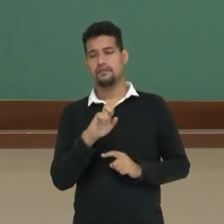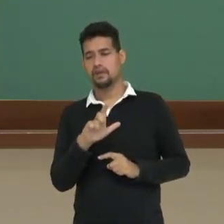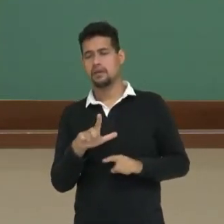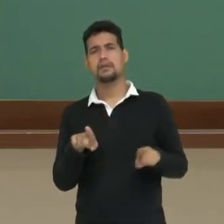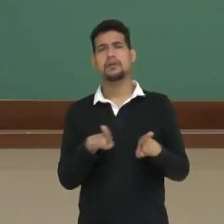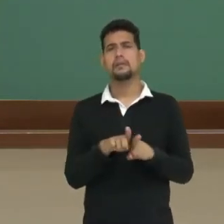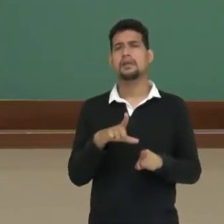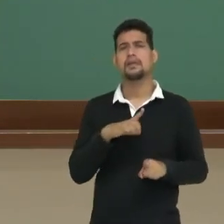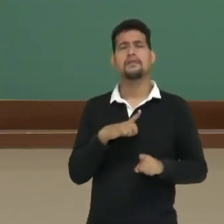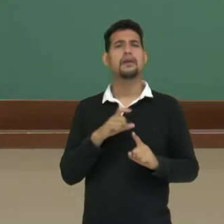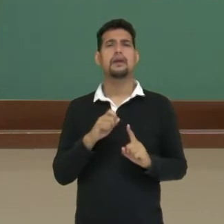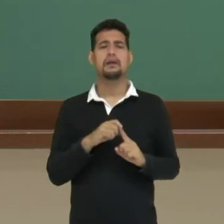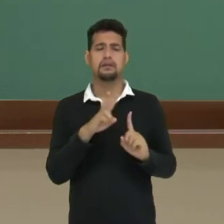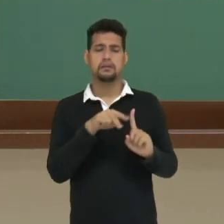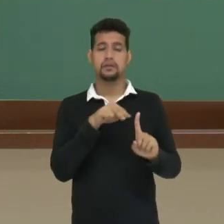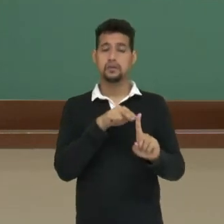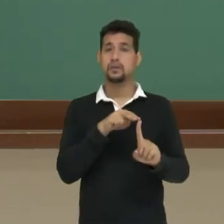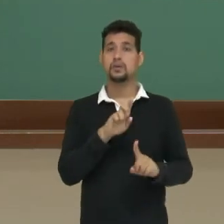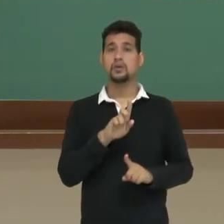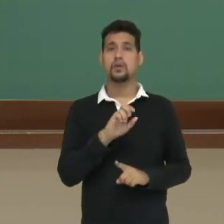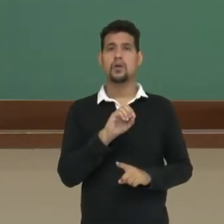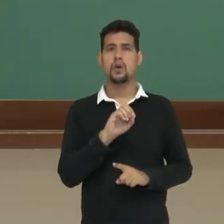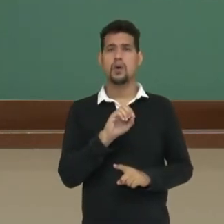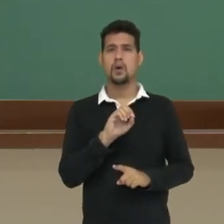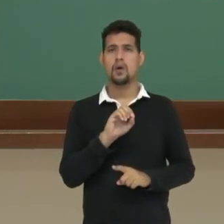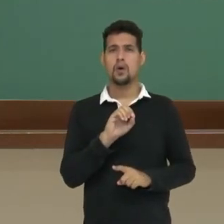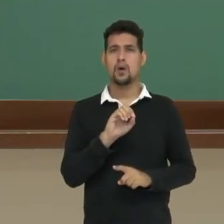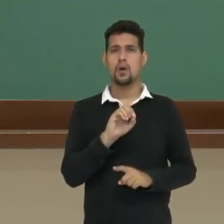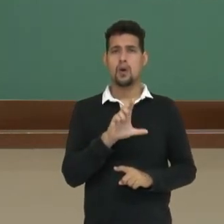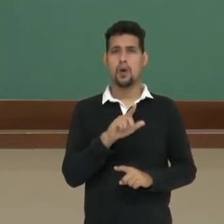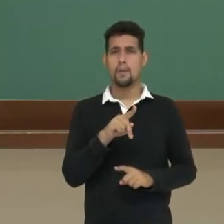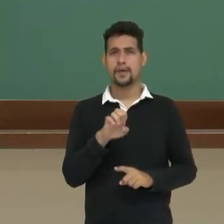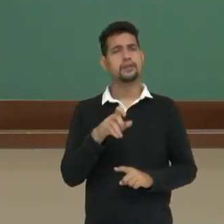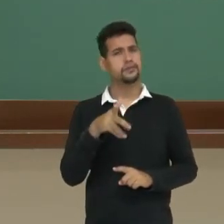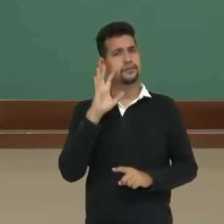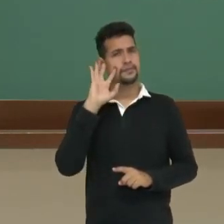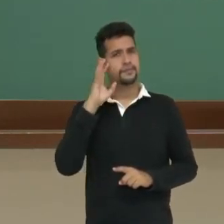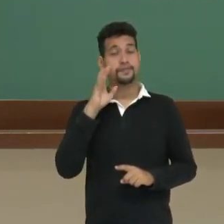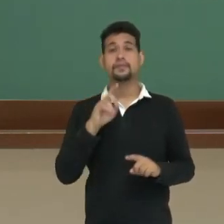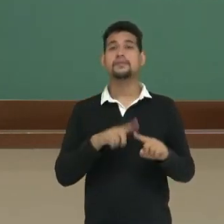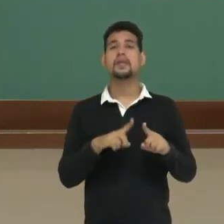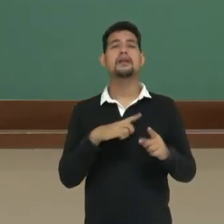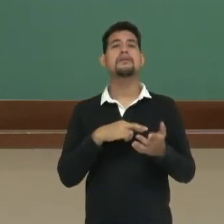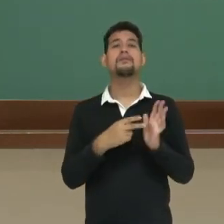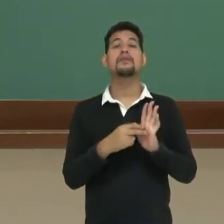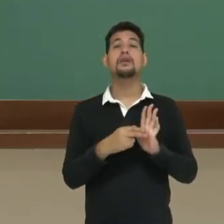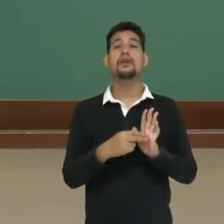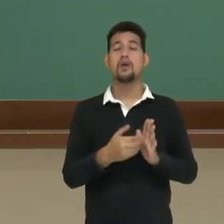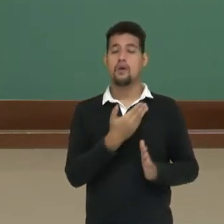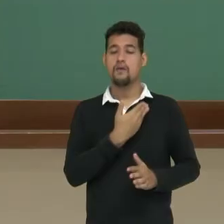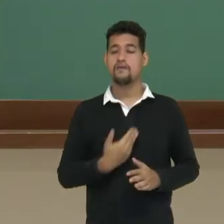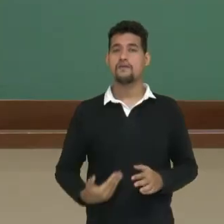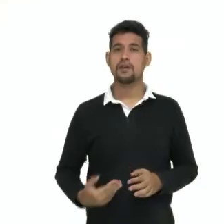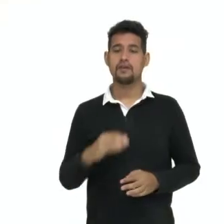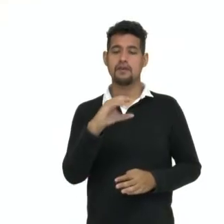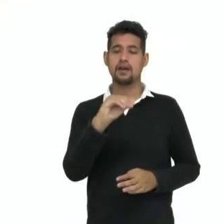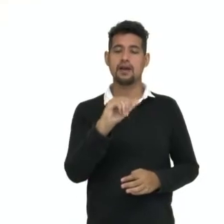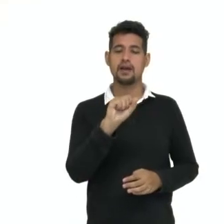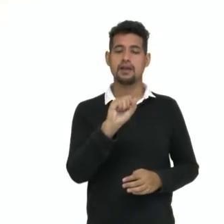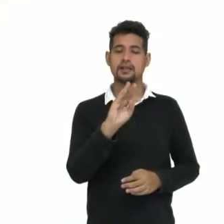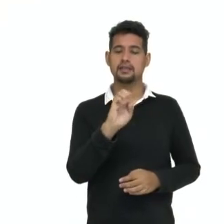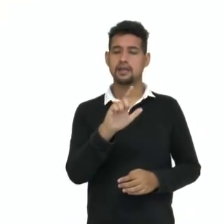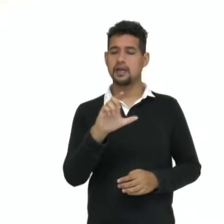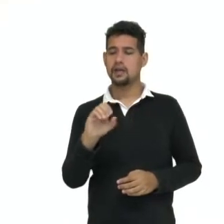com bons olhos o golpe que estava ocorrendo. E aí nós chegamos ao governo Castelo Branco. Durante seu